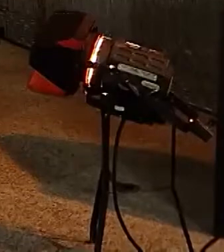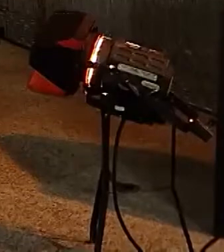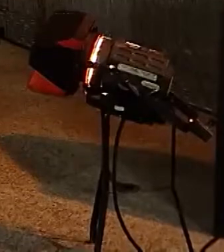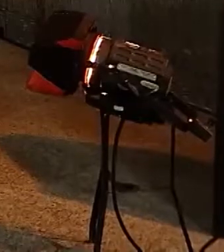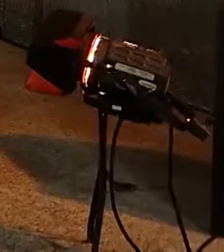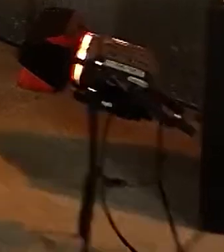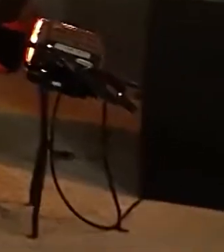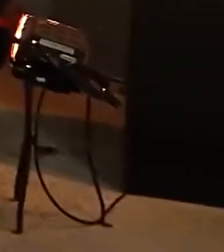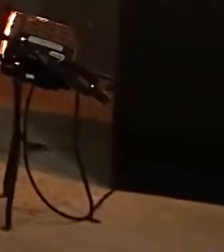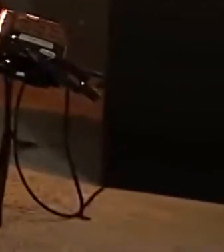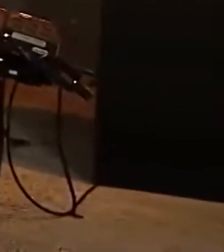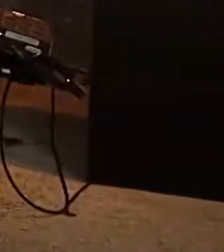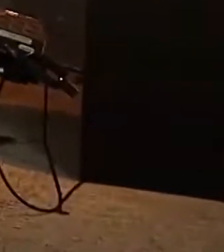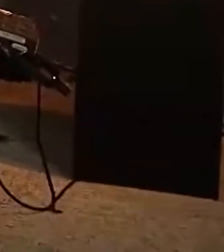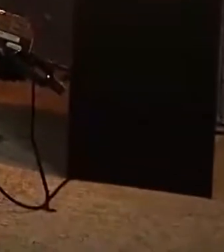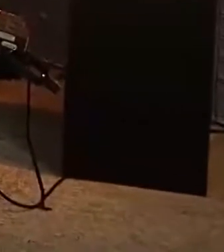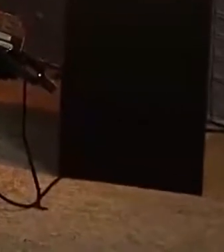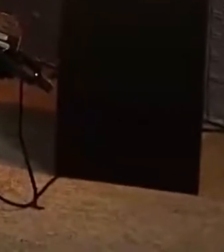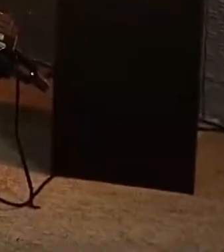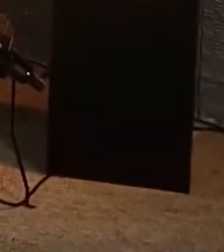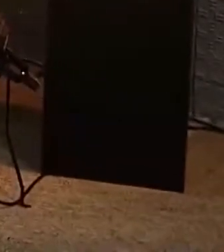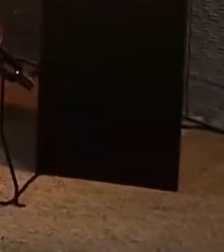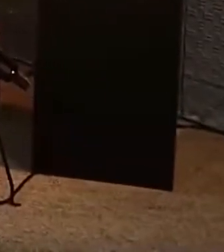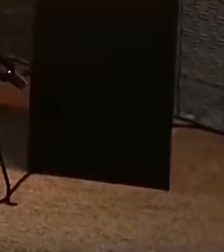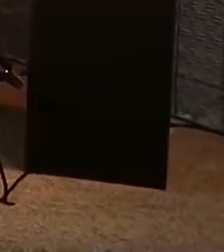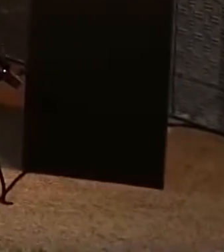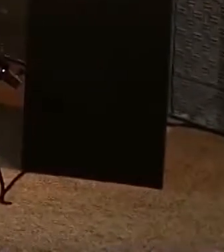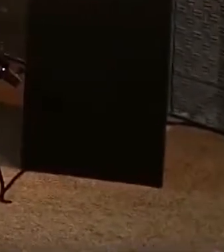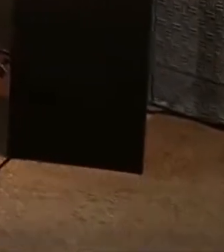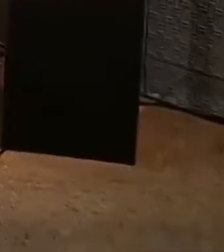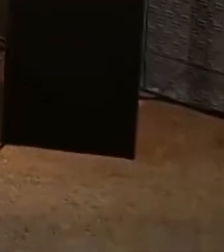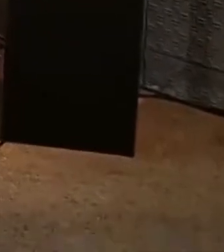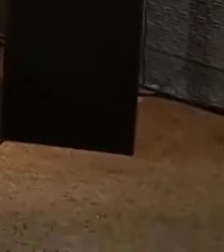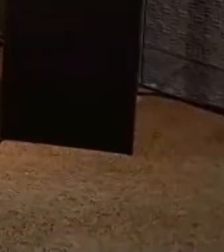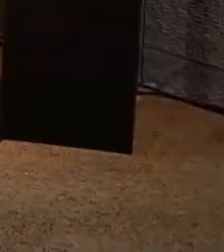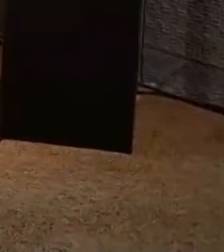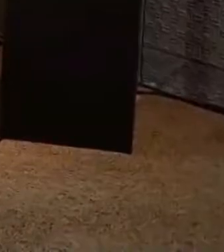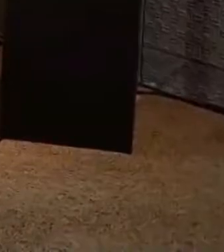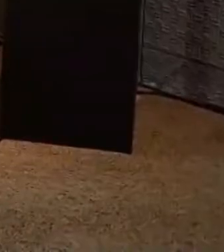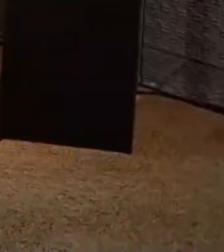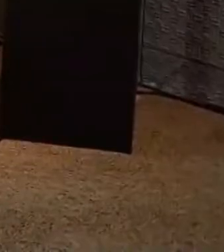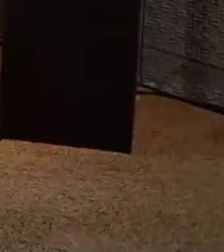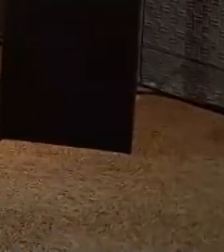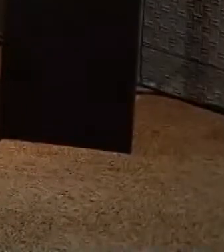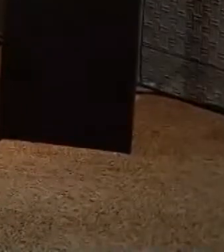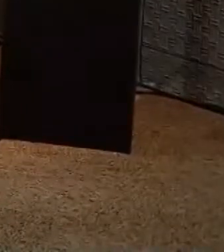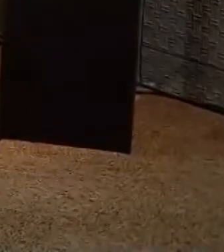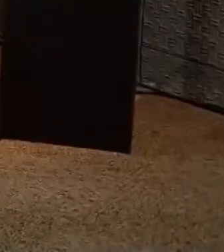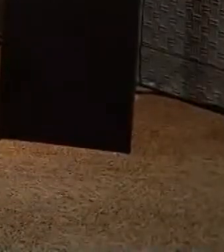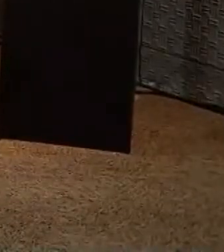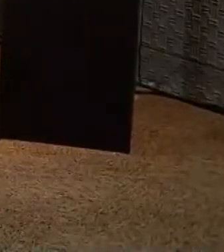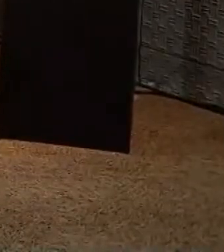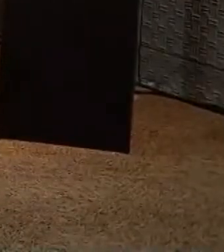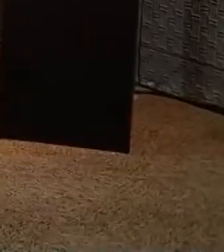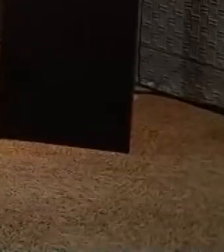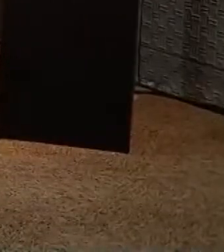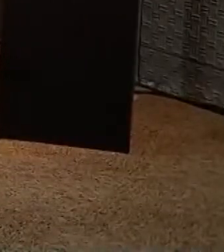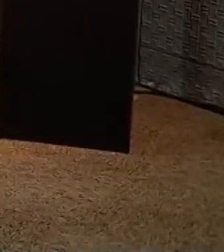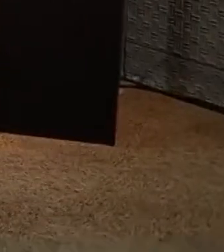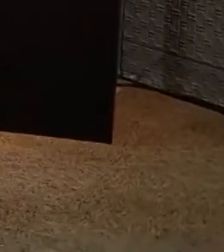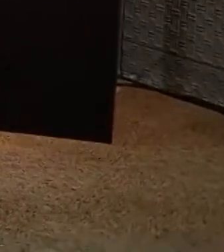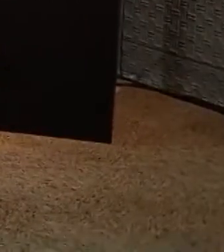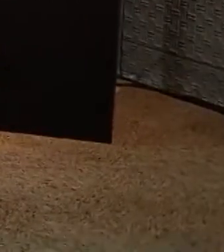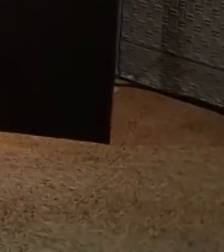desconfiança da urna eletrônica, não tem nada de que o processo eletrônico de votação não é seguro. Foi só